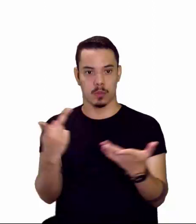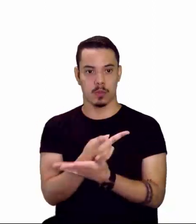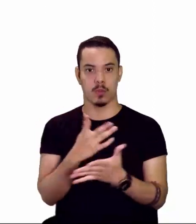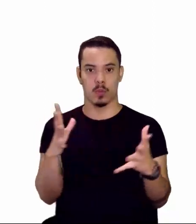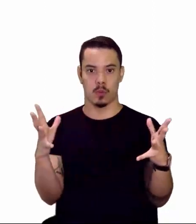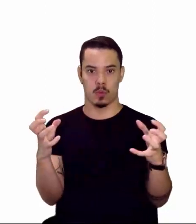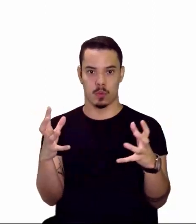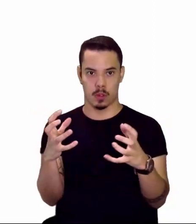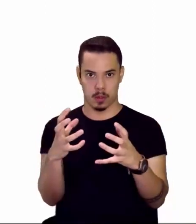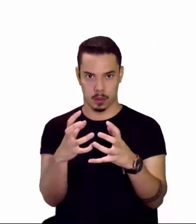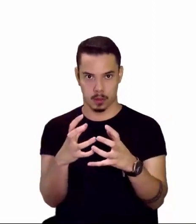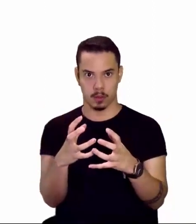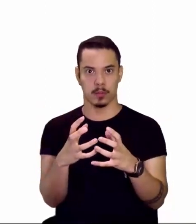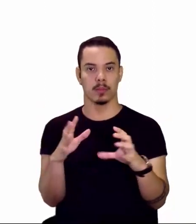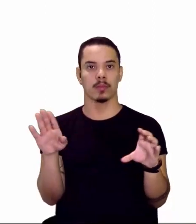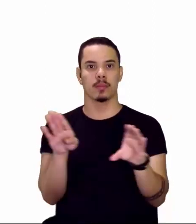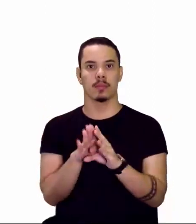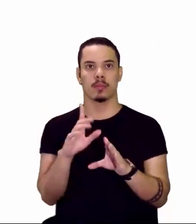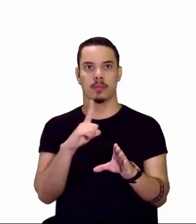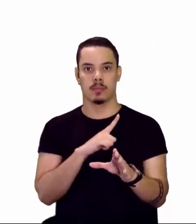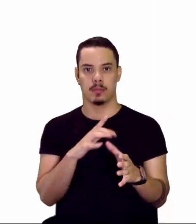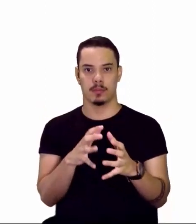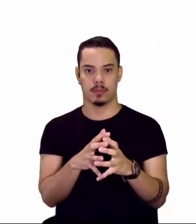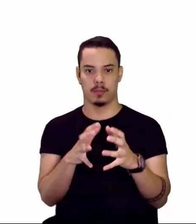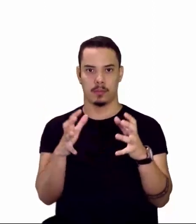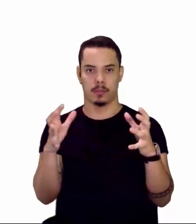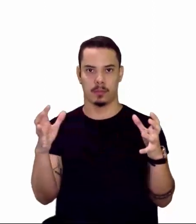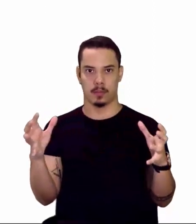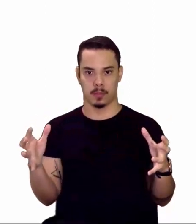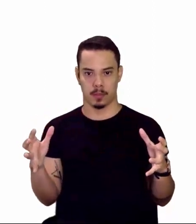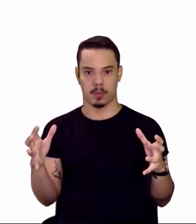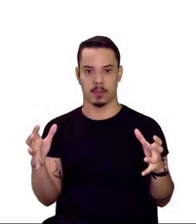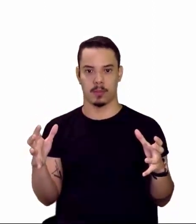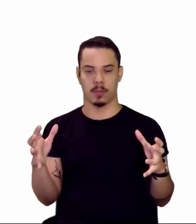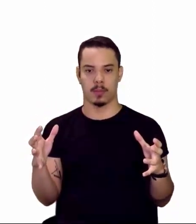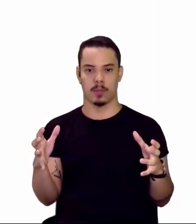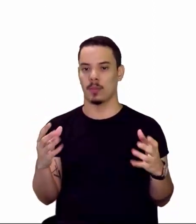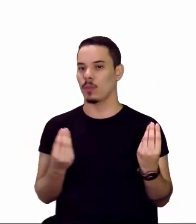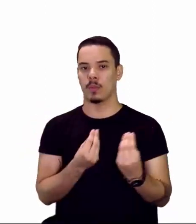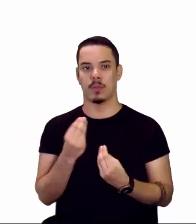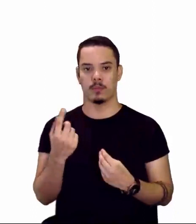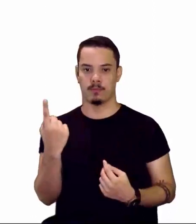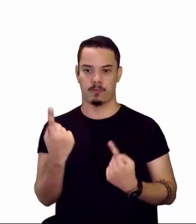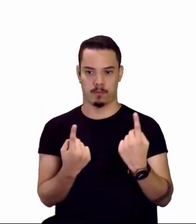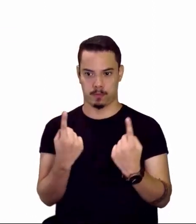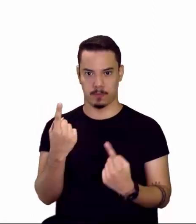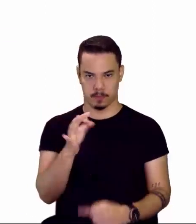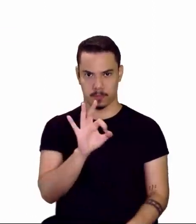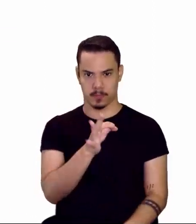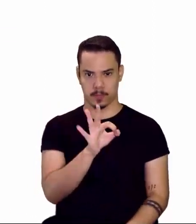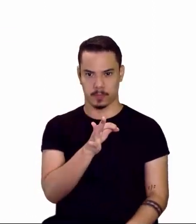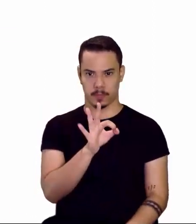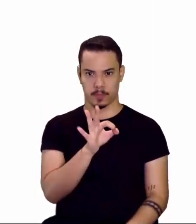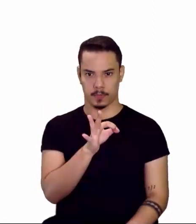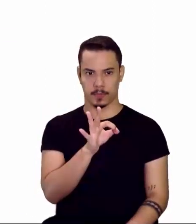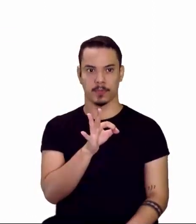octeto e houve expansão de octeto, respectivamente. Beleza até aí? Com o comentário